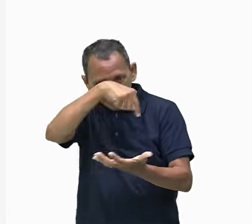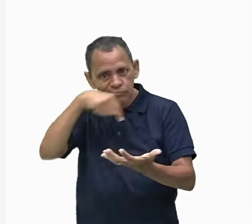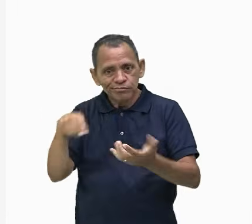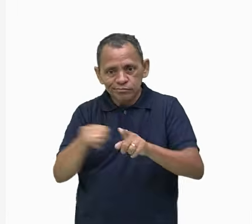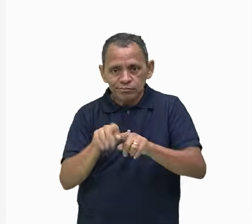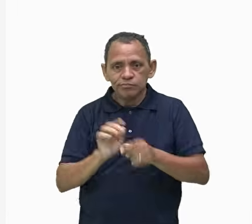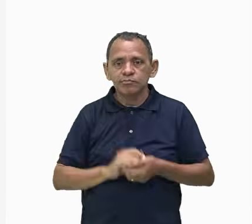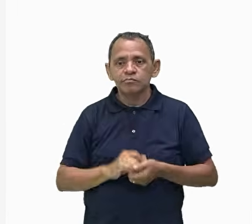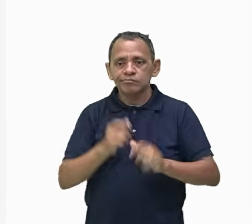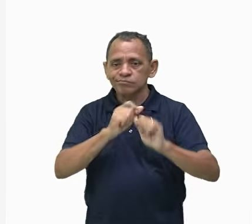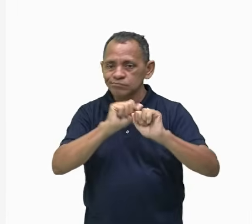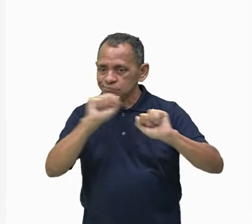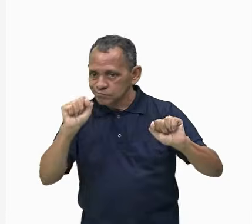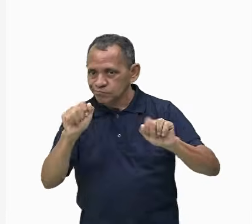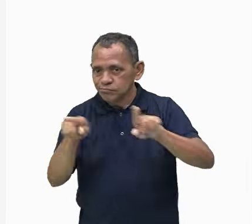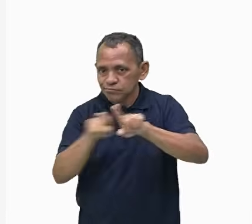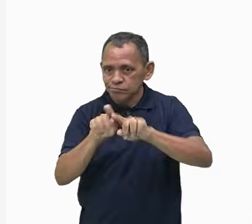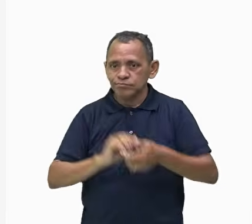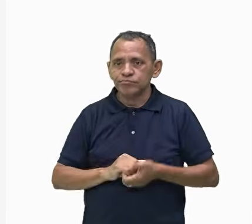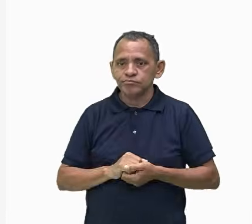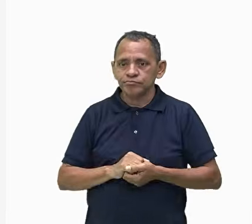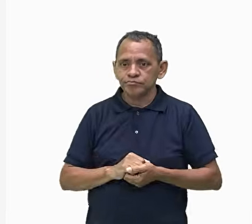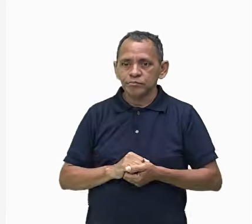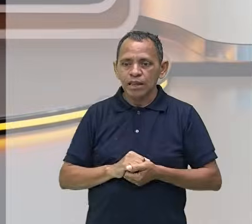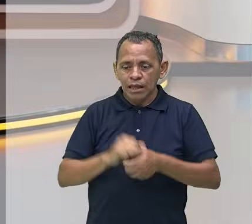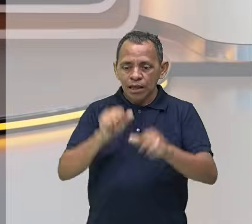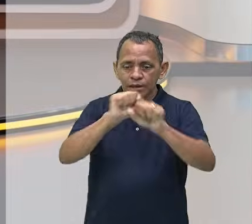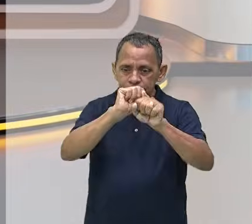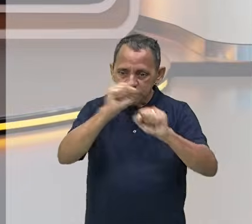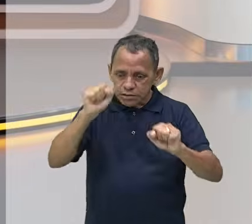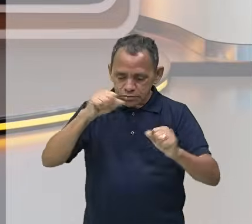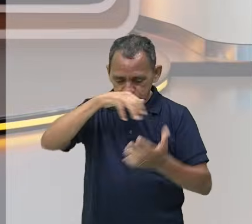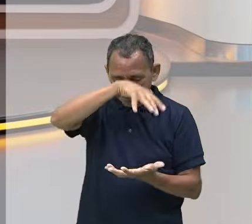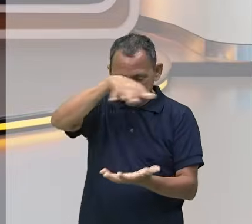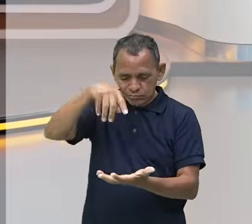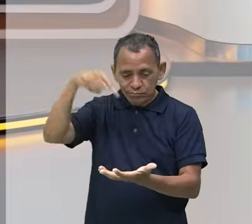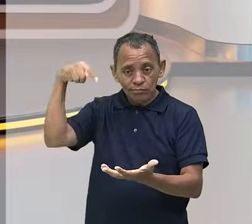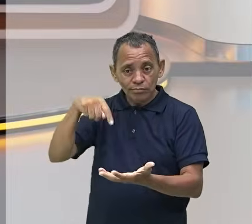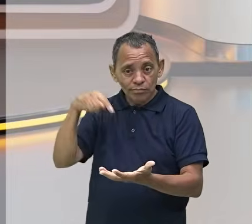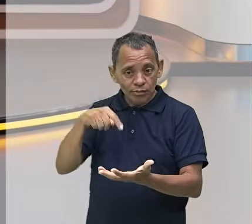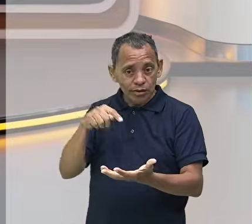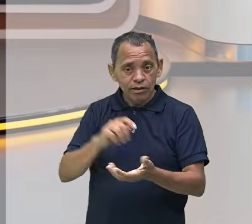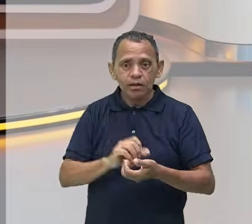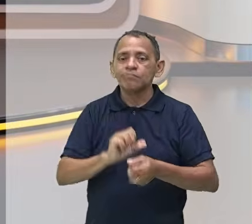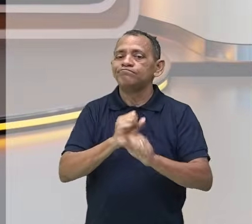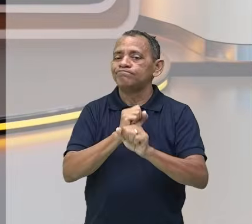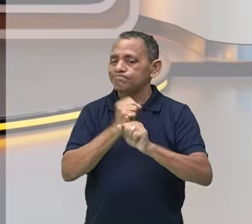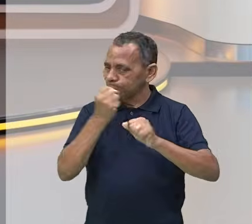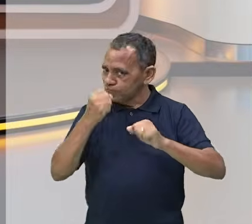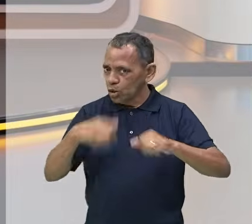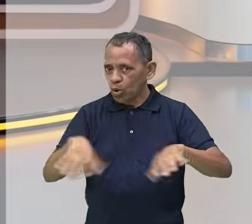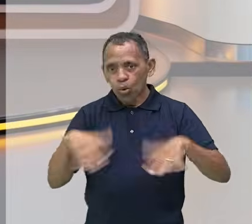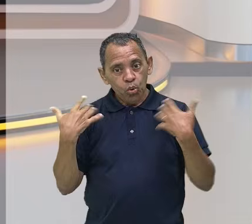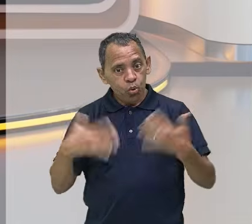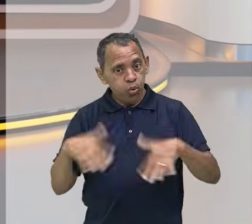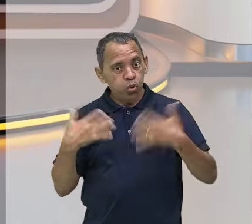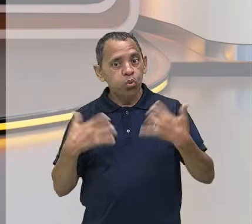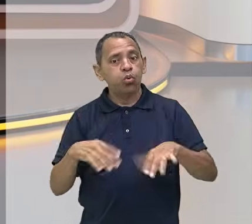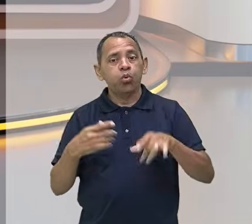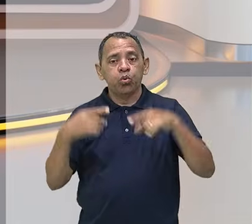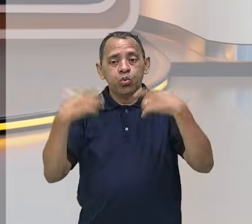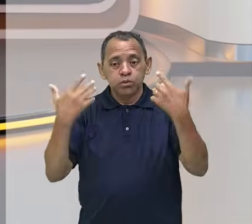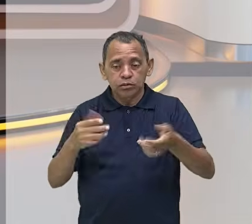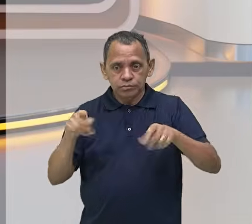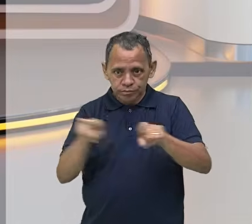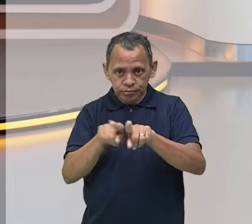como eu falei, a expansão, né, a extensão, na verdade, do globo terrestre, do nosso planeta, ela é enorme, tá? Então, a gente